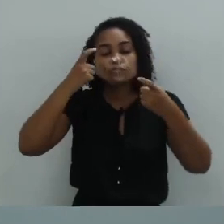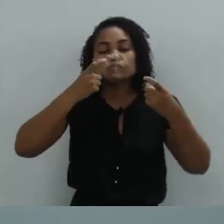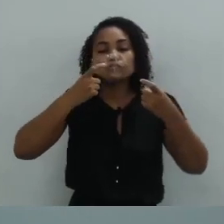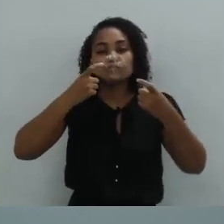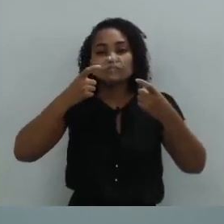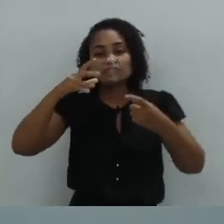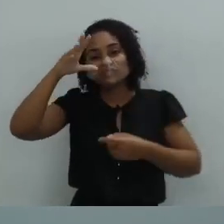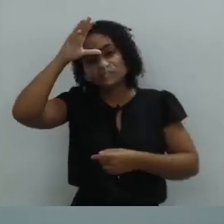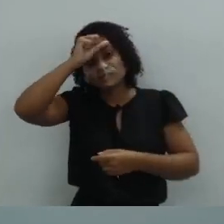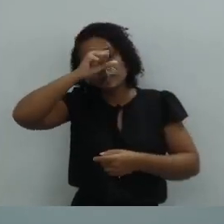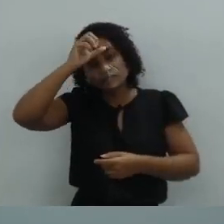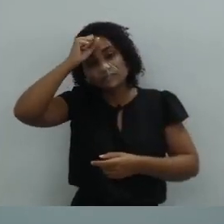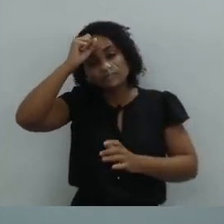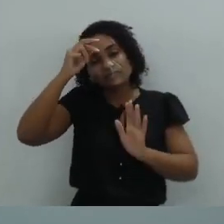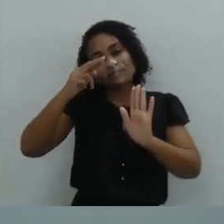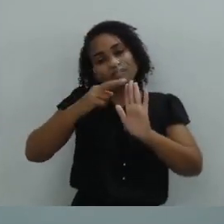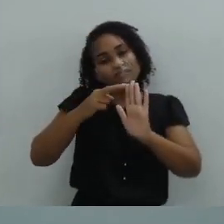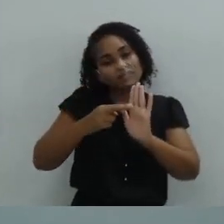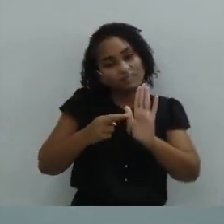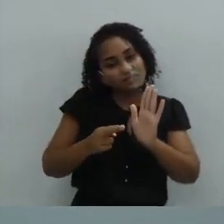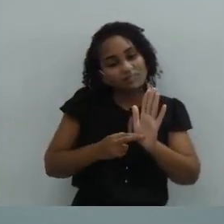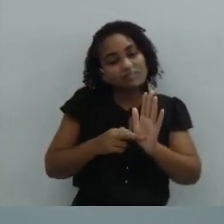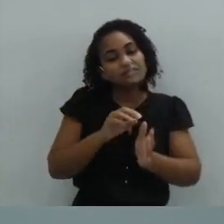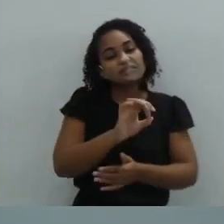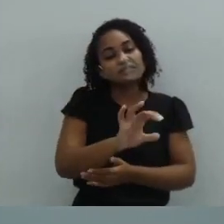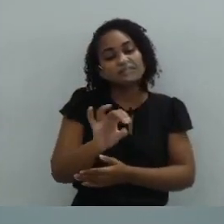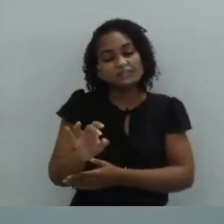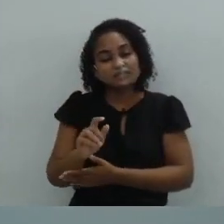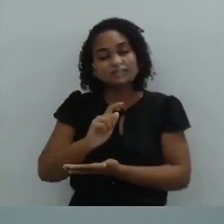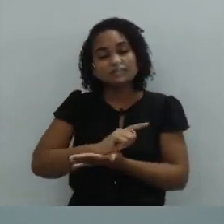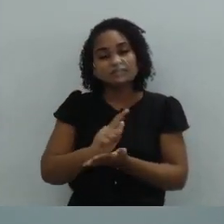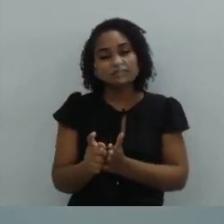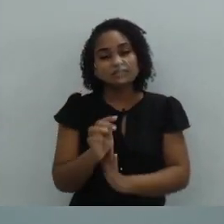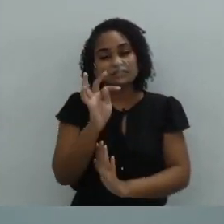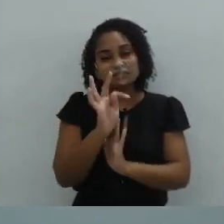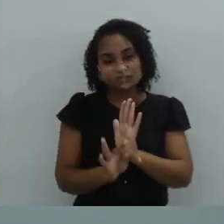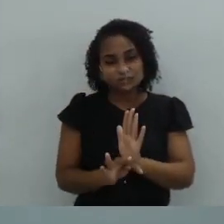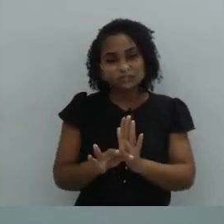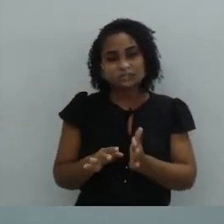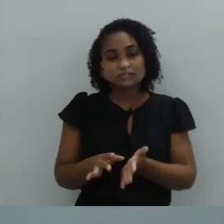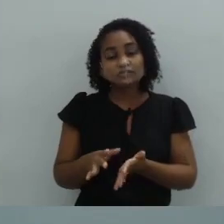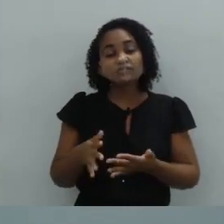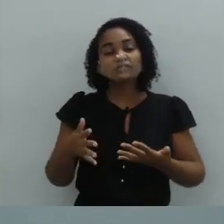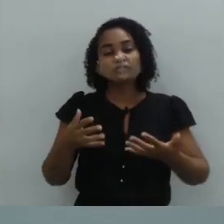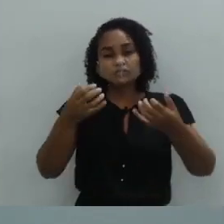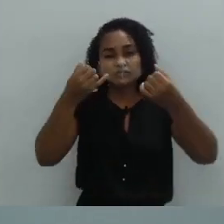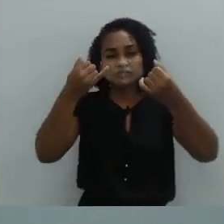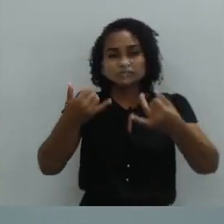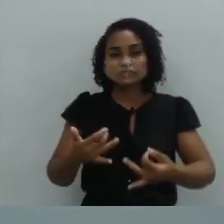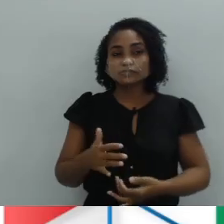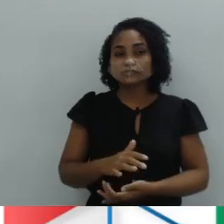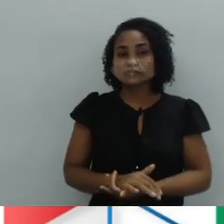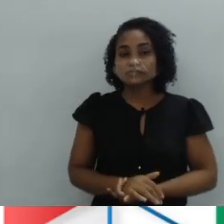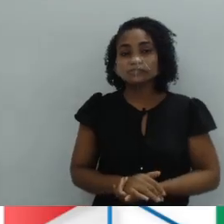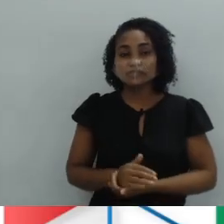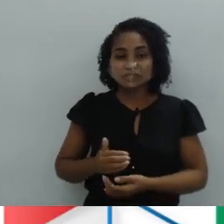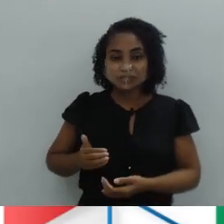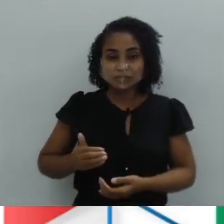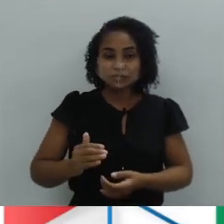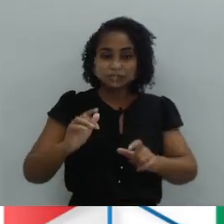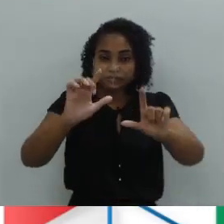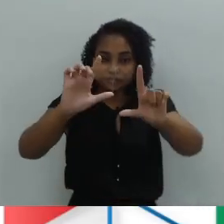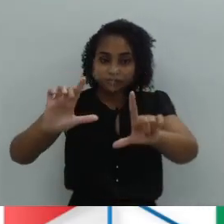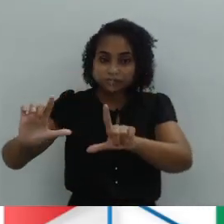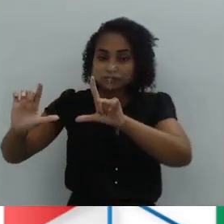em aprender as regras de cada gênero textual. Falando nisso, vamos para o próximo